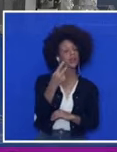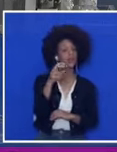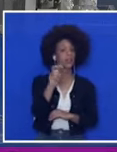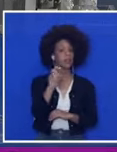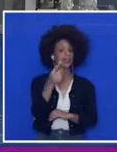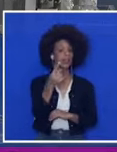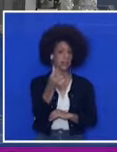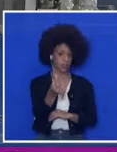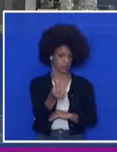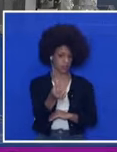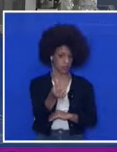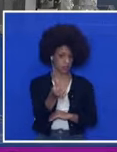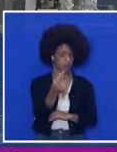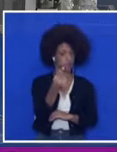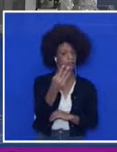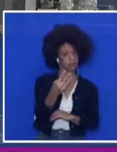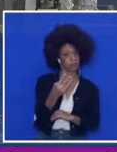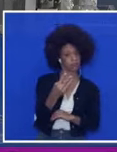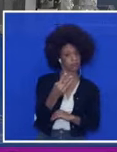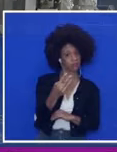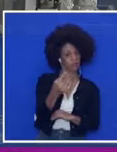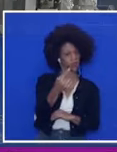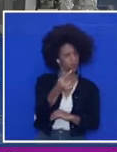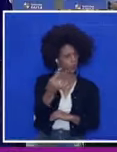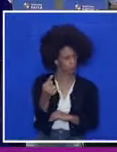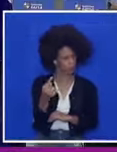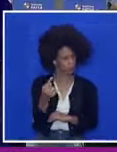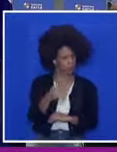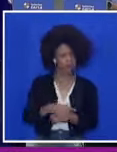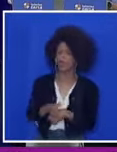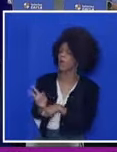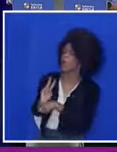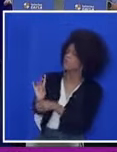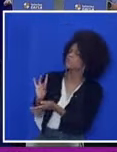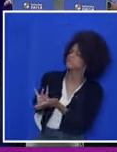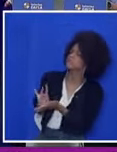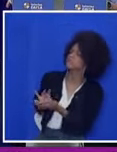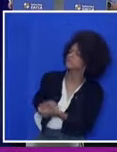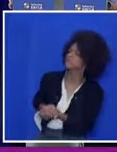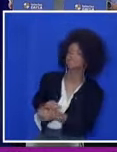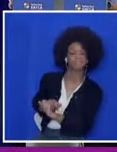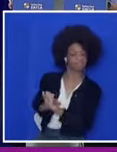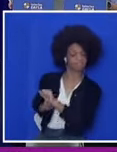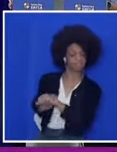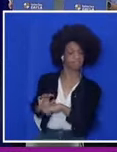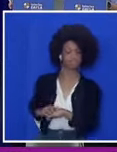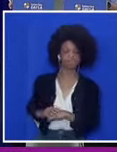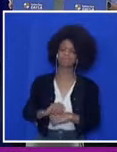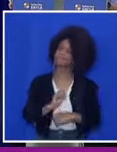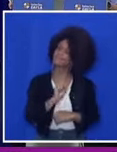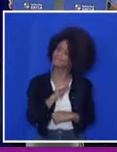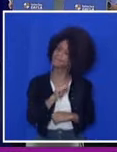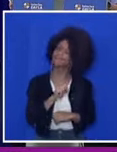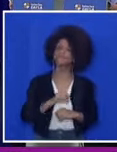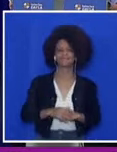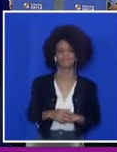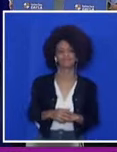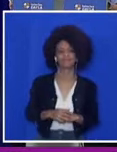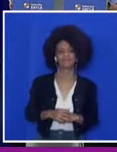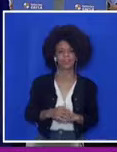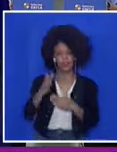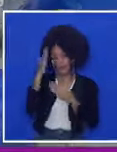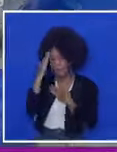15, 16, 13 e 11. Auditoras, confirmam? Sim, confirmo. Sim,